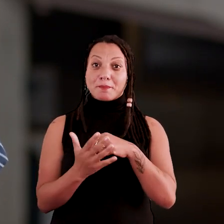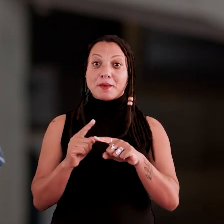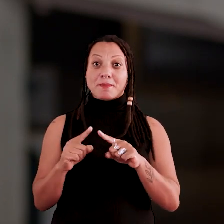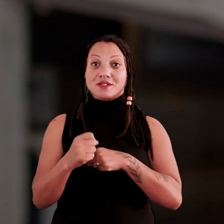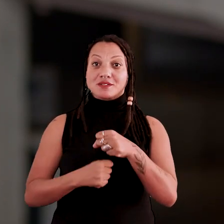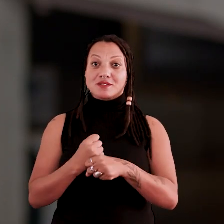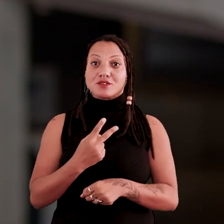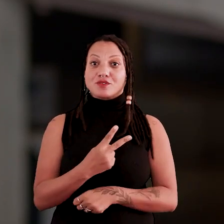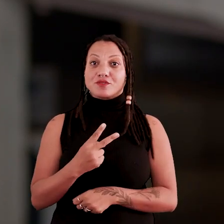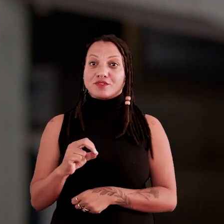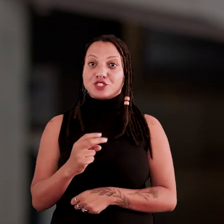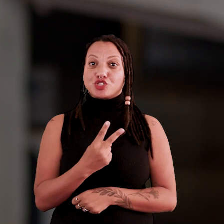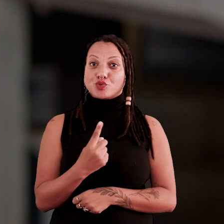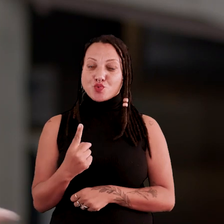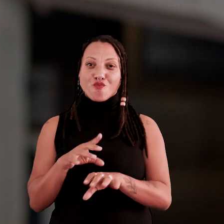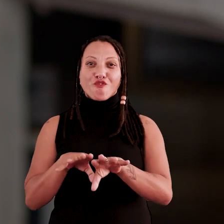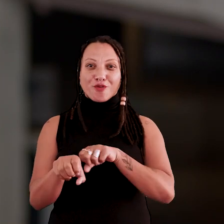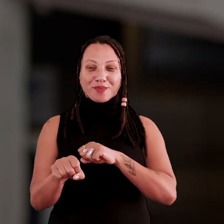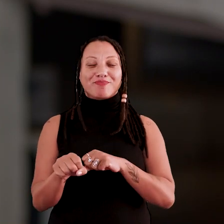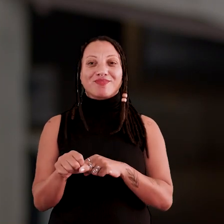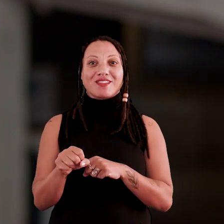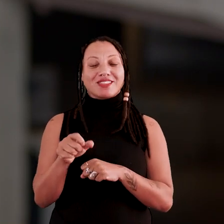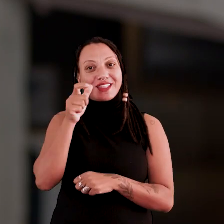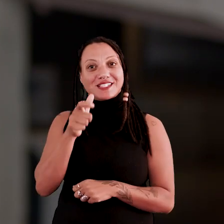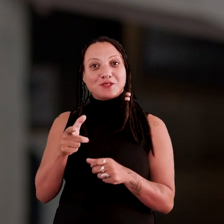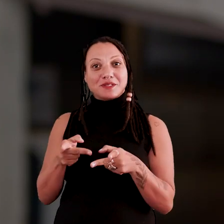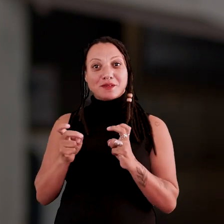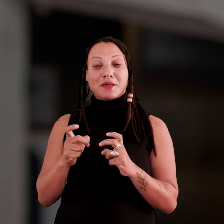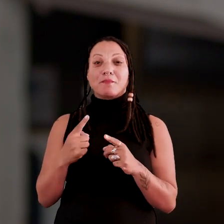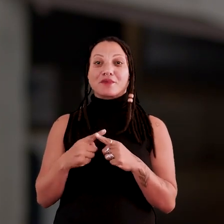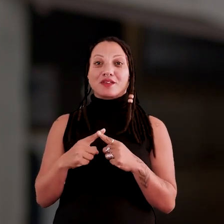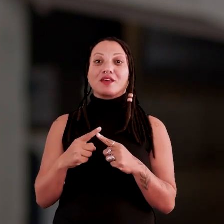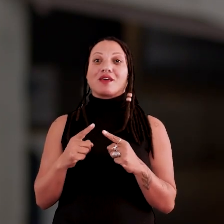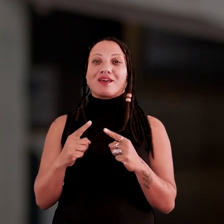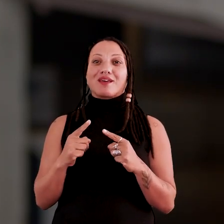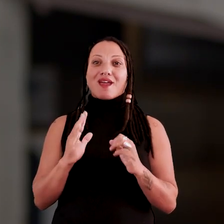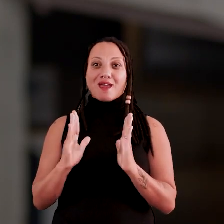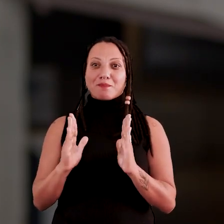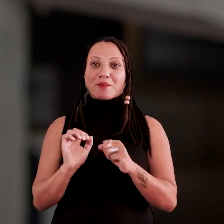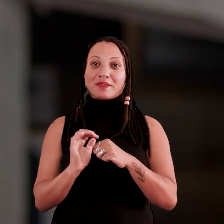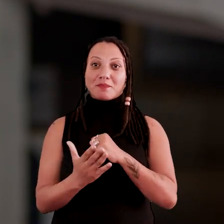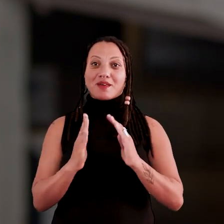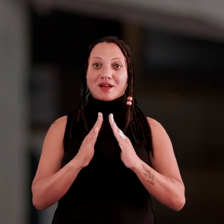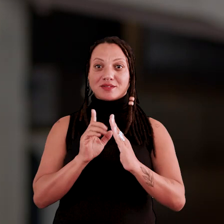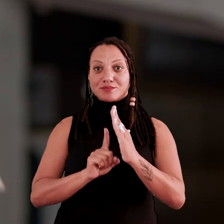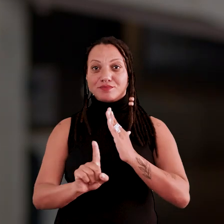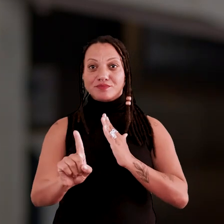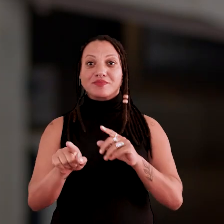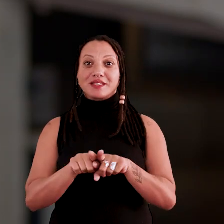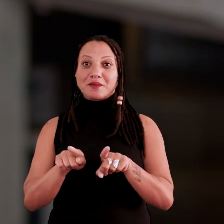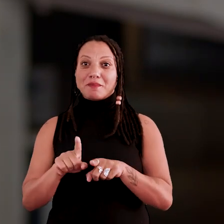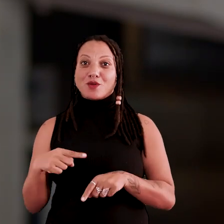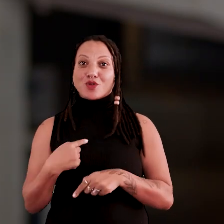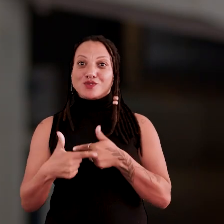de ser somente nosso e começa a ser observado por outras pessoas, mais no sentido de ter uma possibilidade de mostrar o que